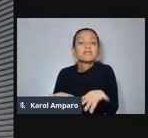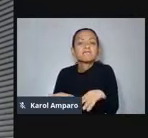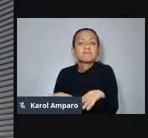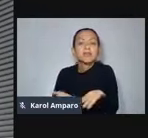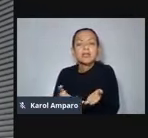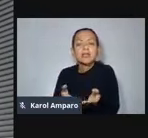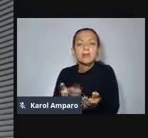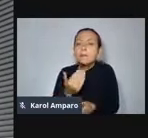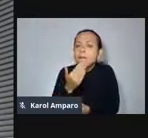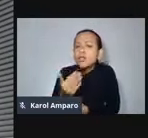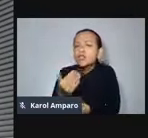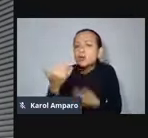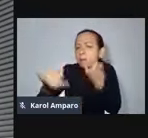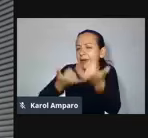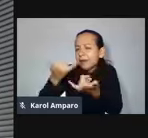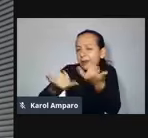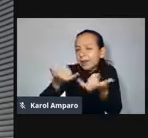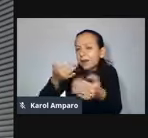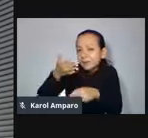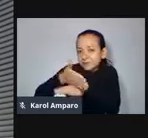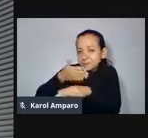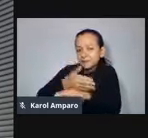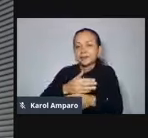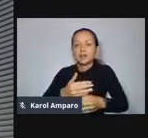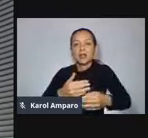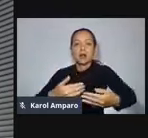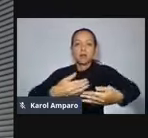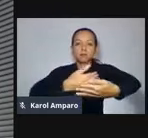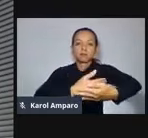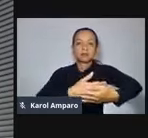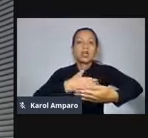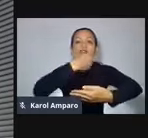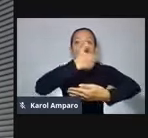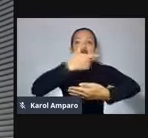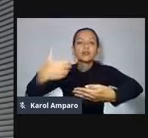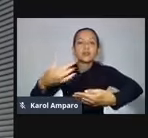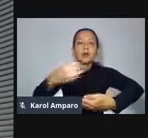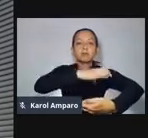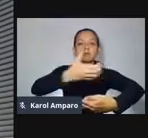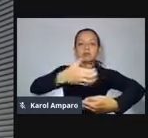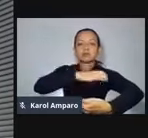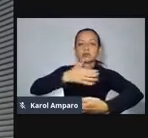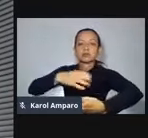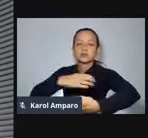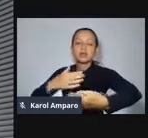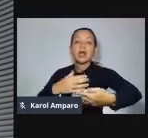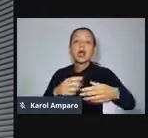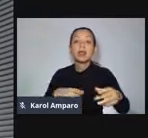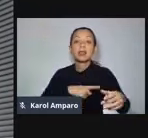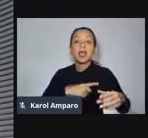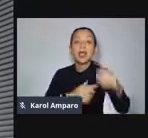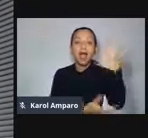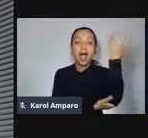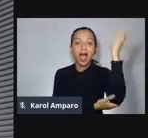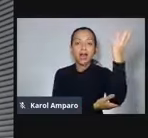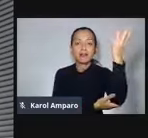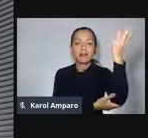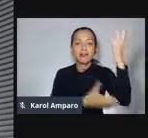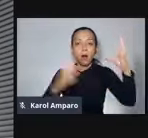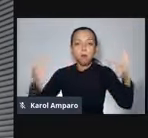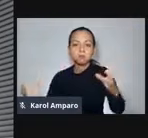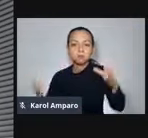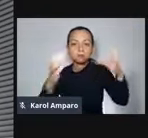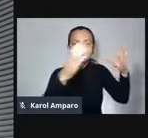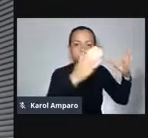garotada. Ele pegou um cesto de frutas, encheu de frutas, né, levou para perto de uma árvore, né, distante onde eles estavam,